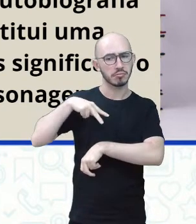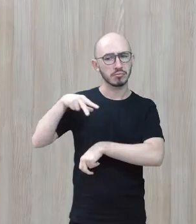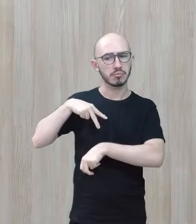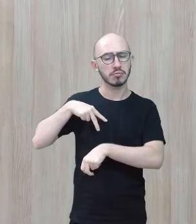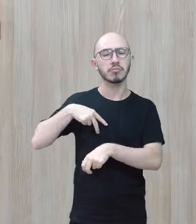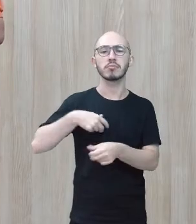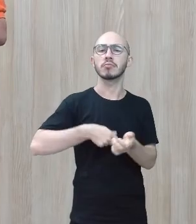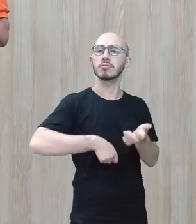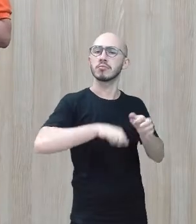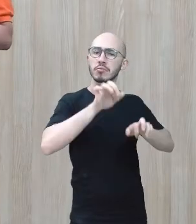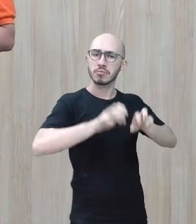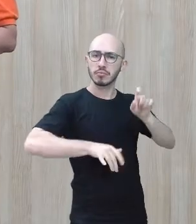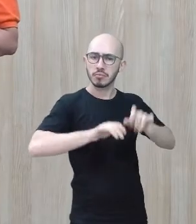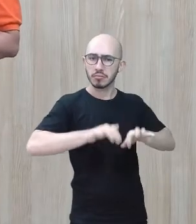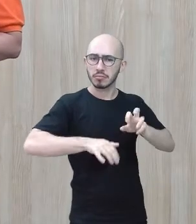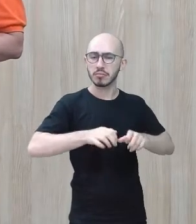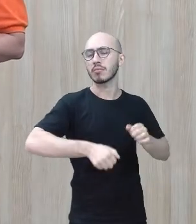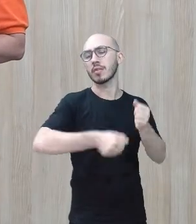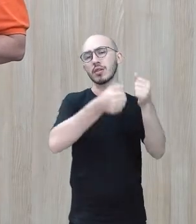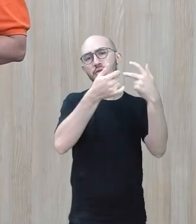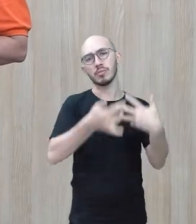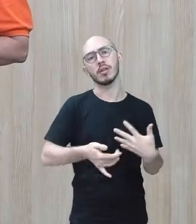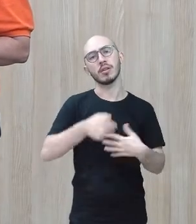como personagem principal.